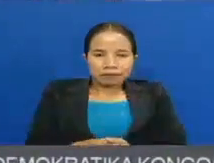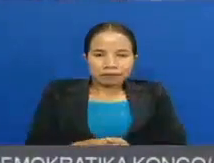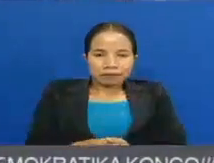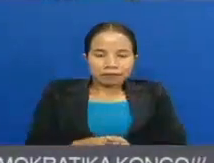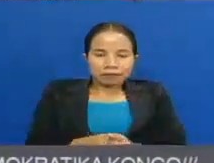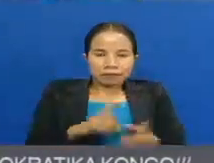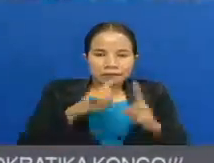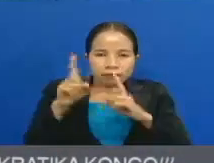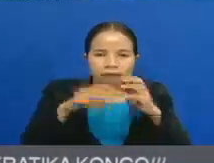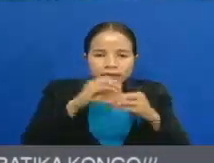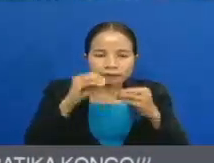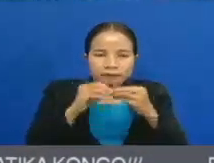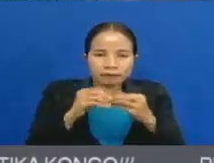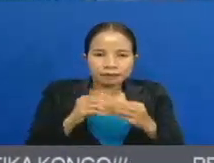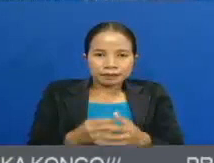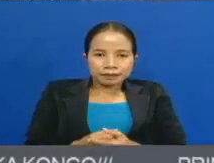me colhemos com a